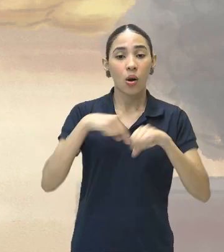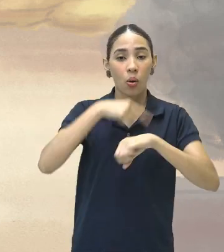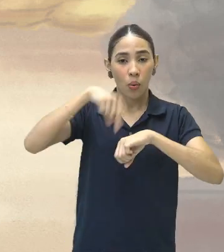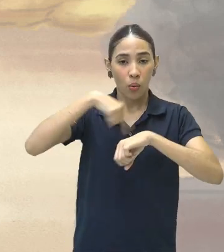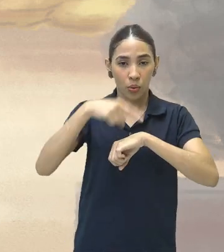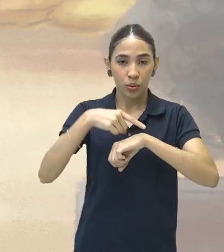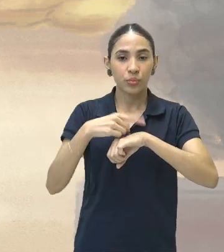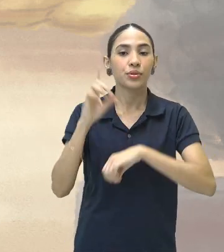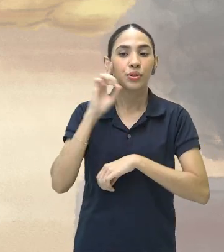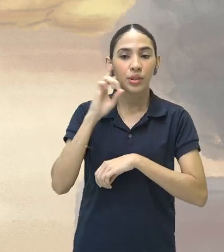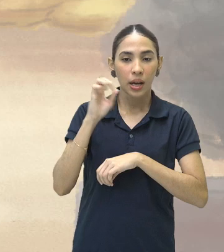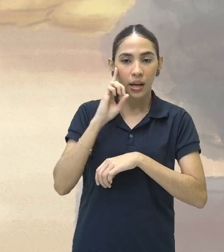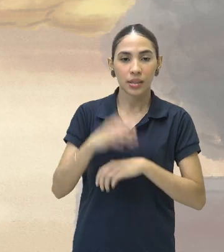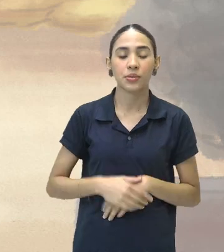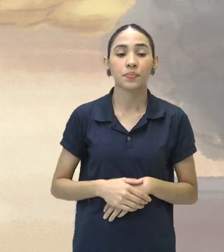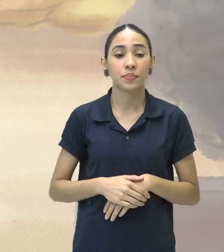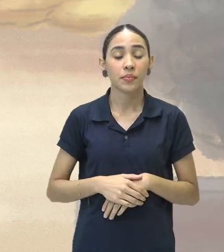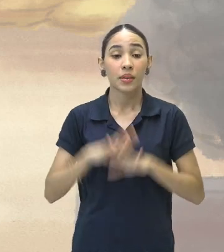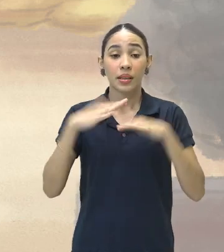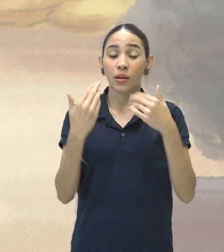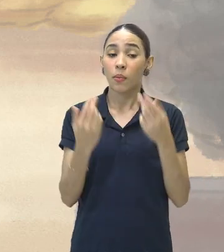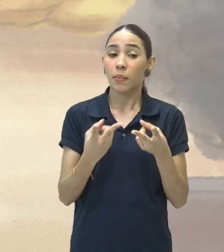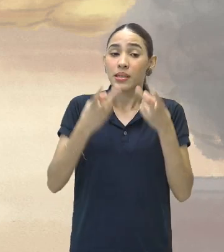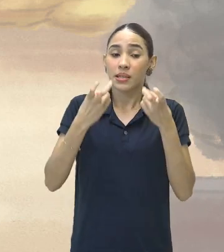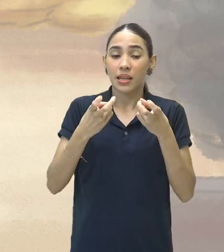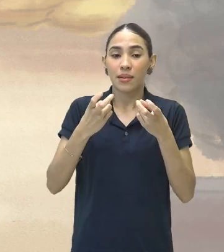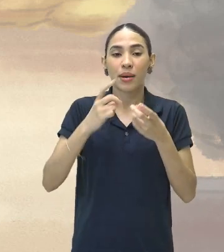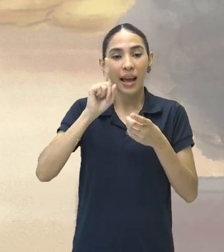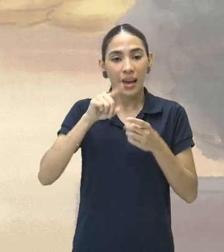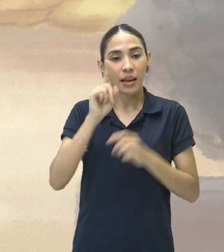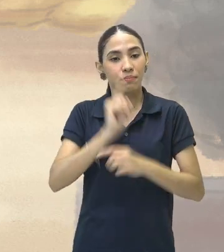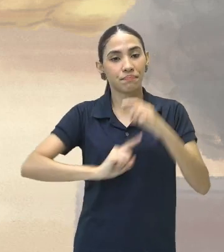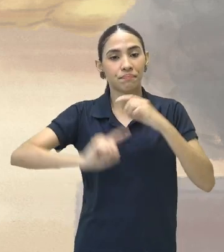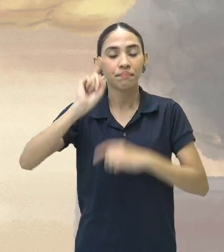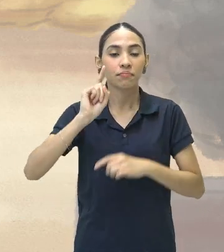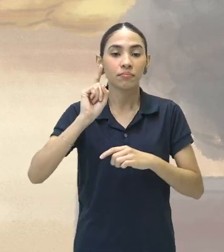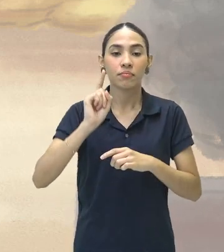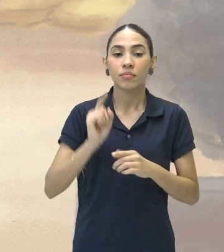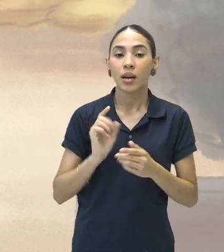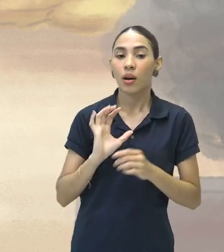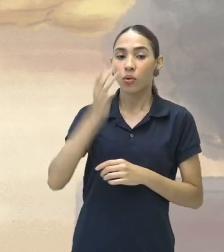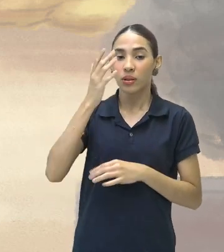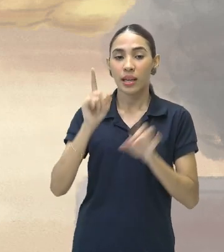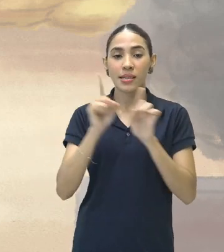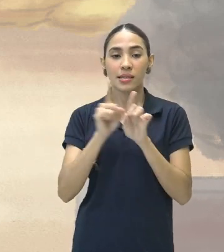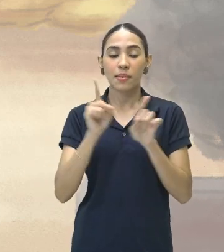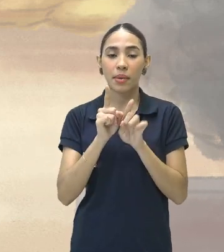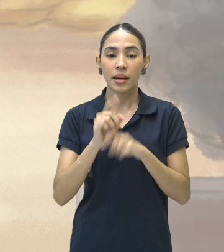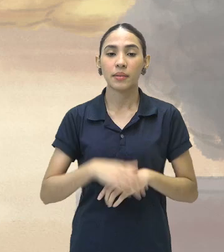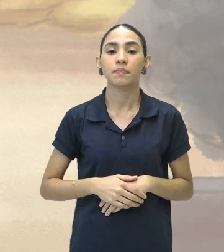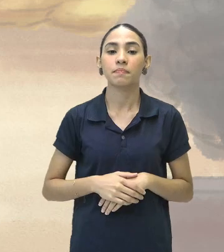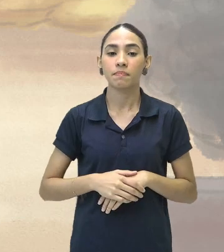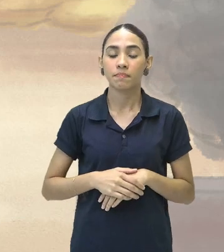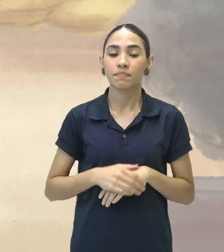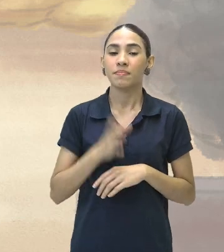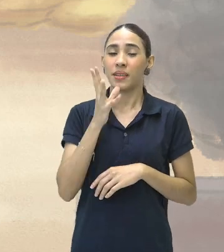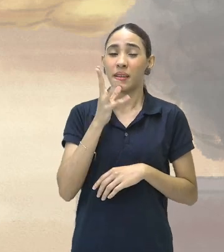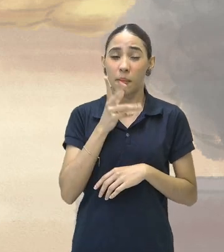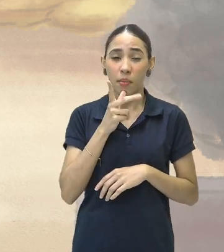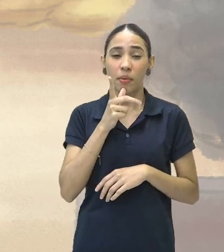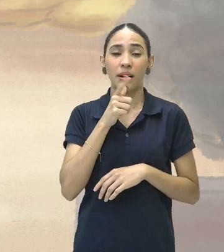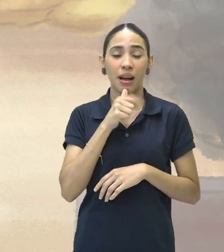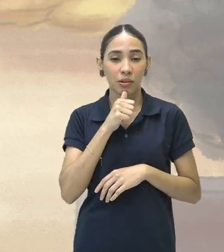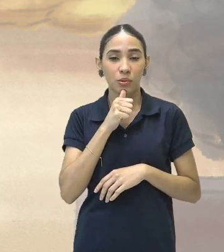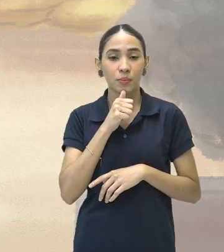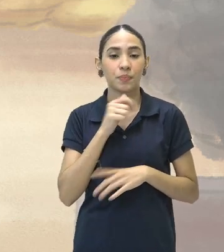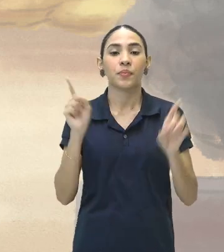8 horas diárias. Então, percebam que são avanços que eles ocorrem de forma bastante lenta, né?